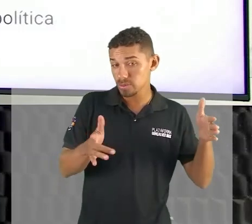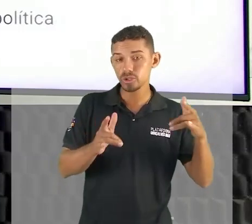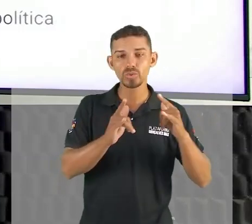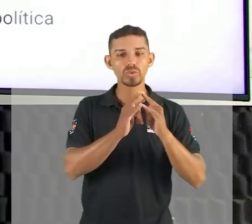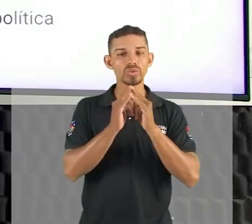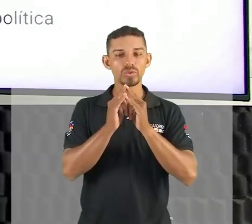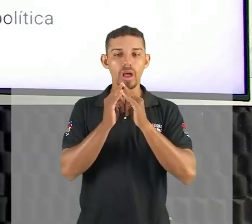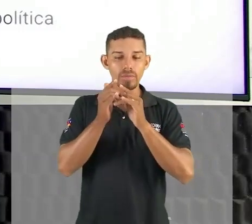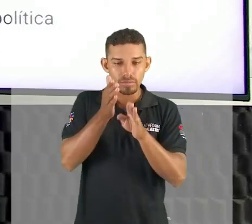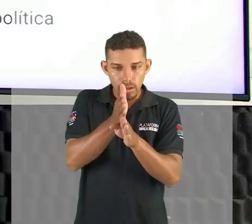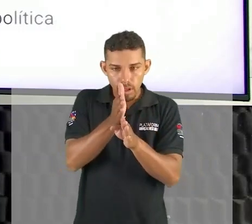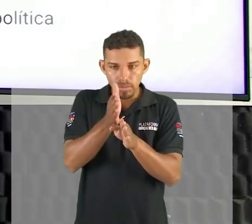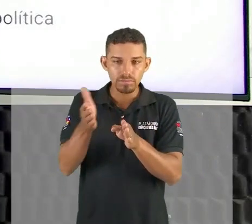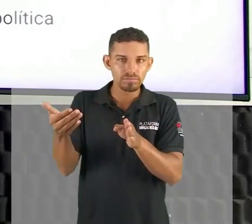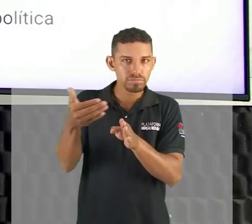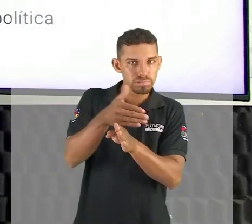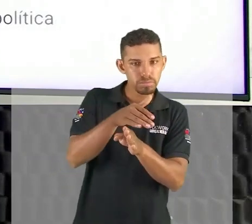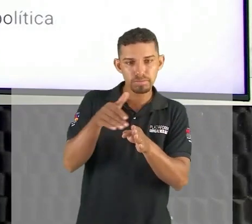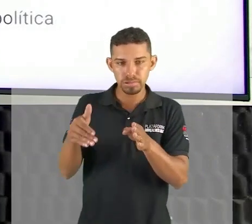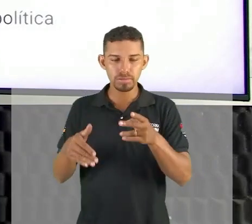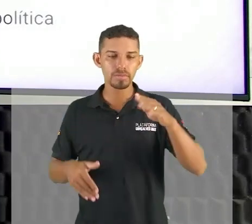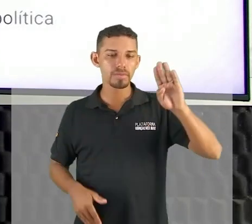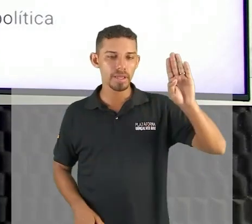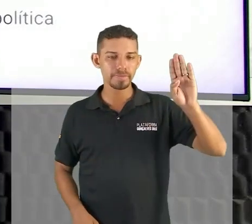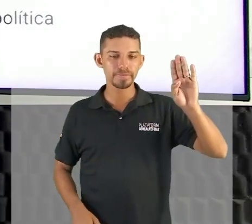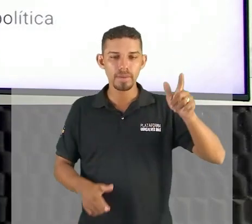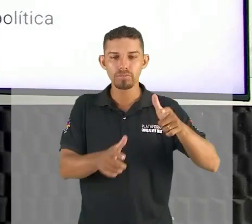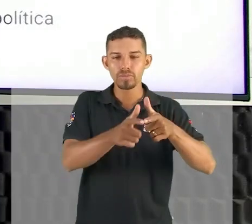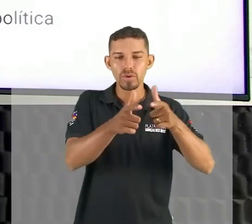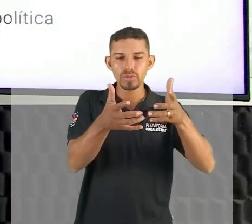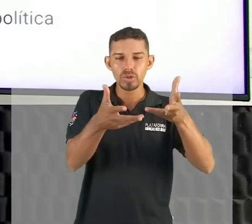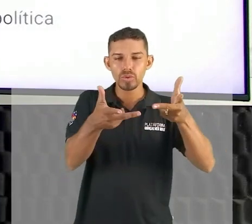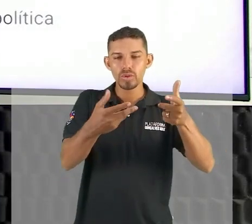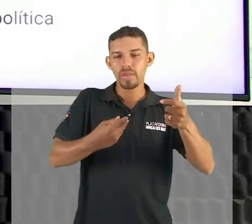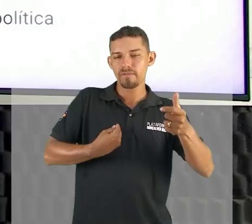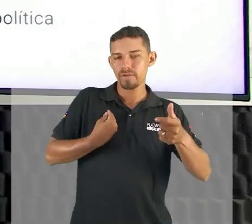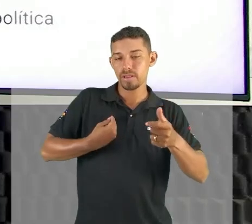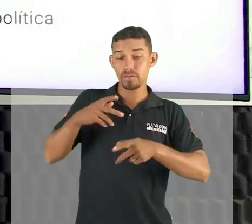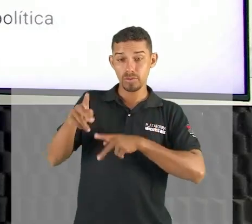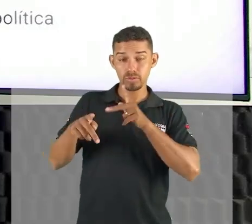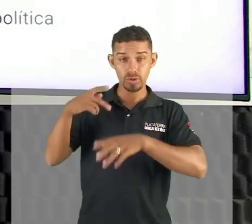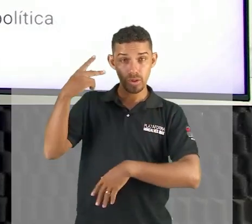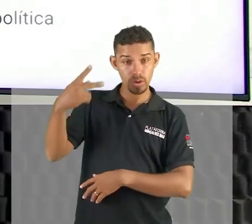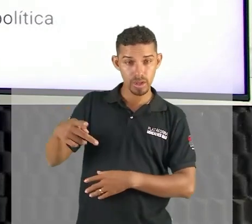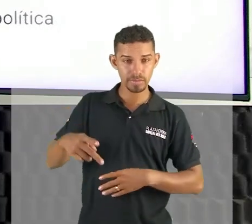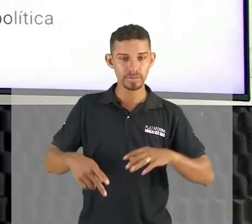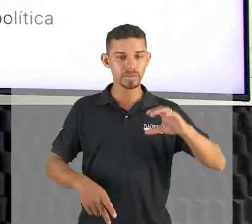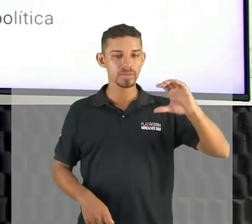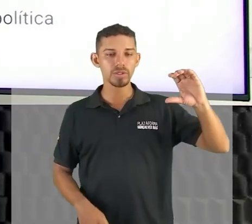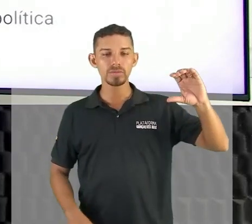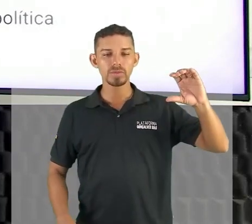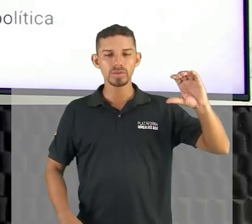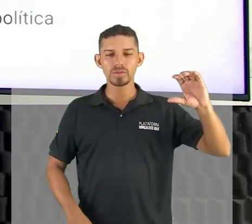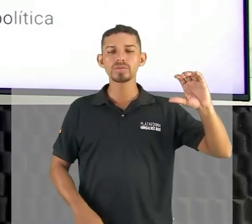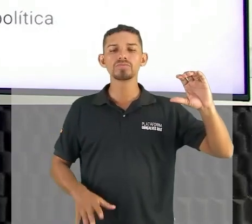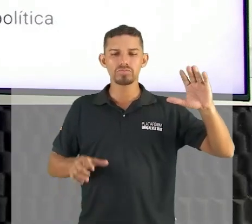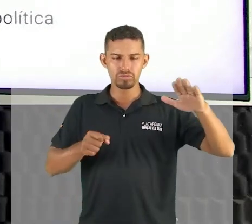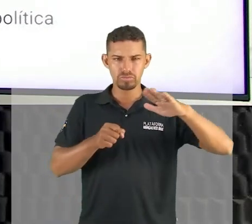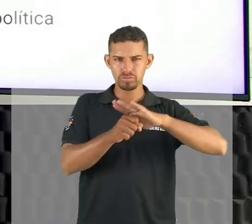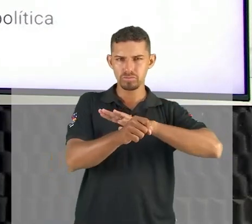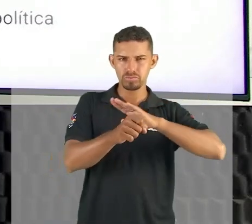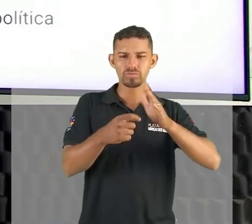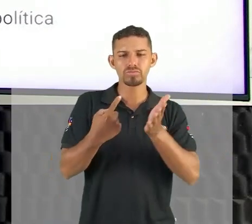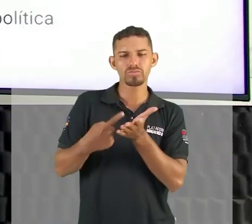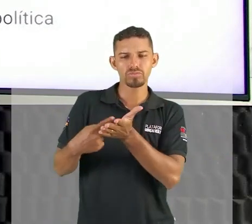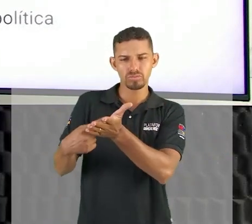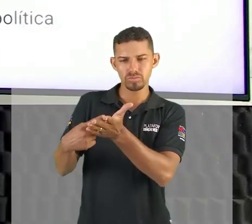das fronteiras territoriais. B. Aumento da qualidade de vida da população local. C. Implementação